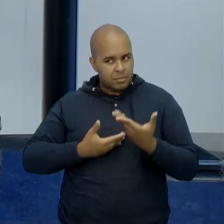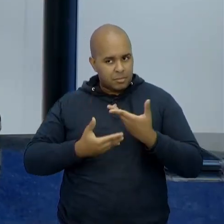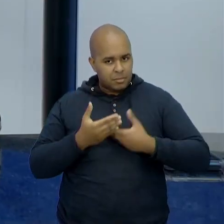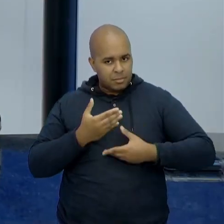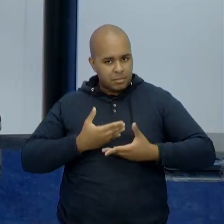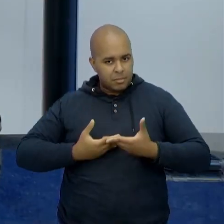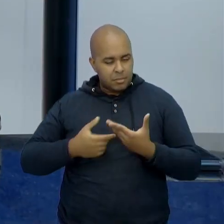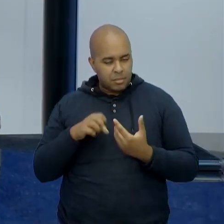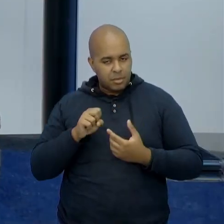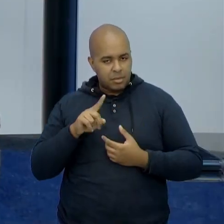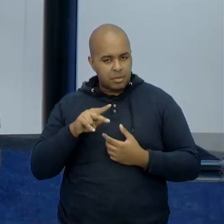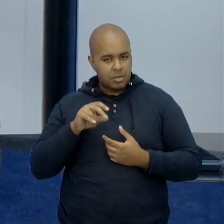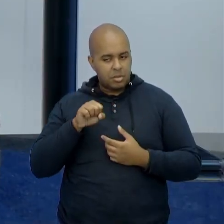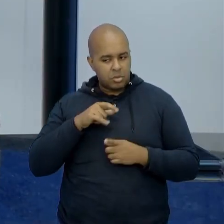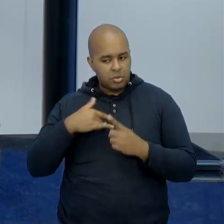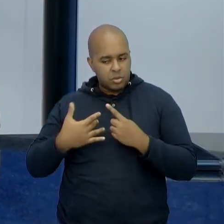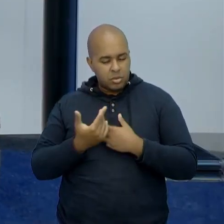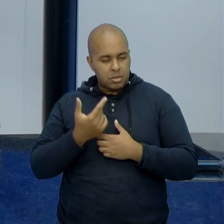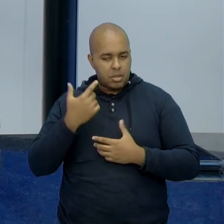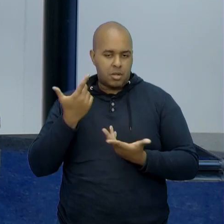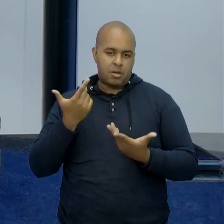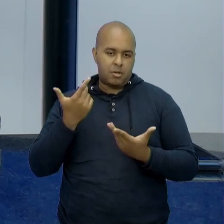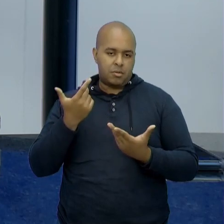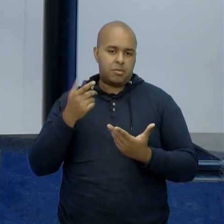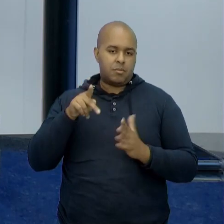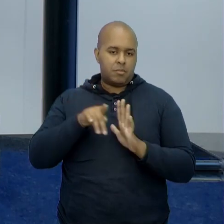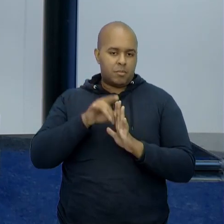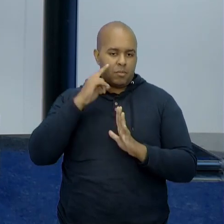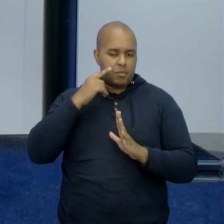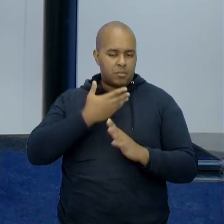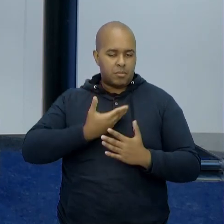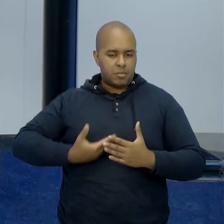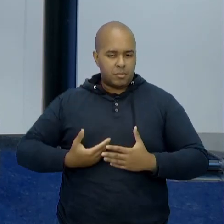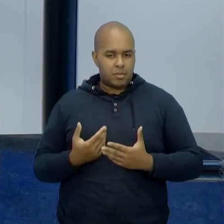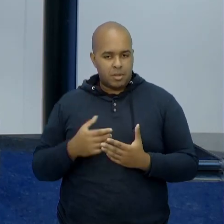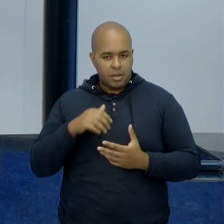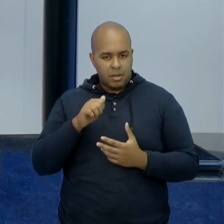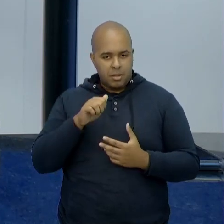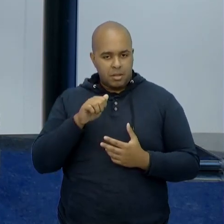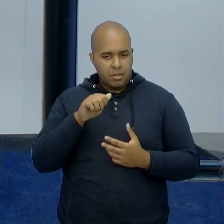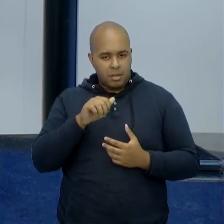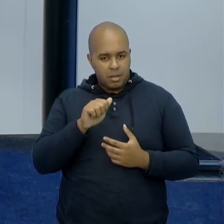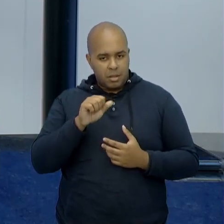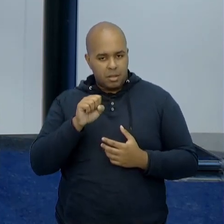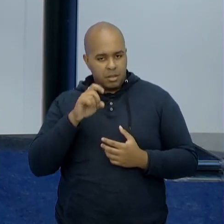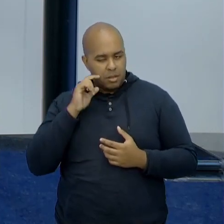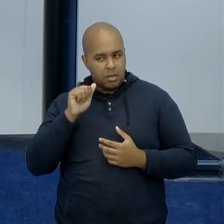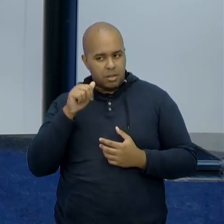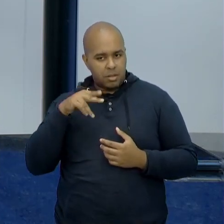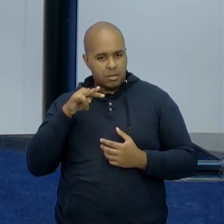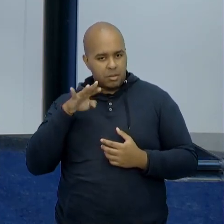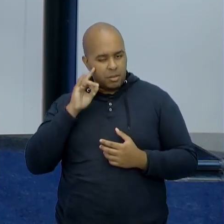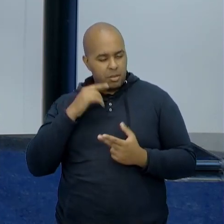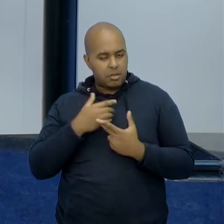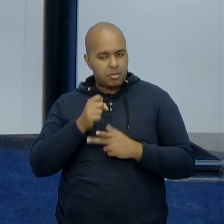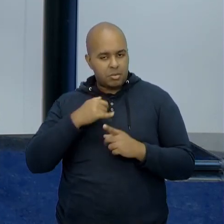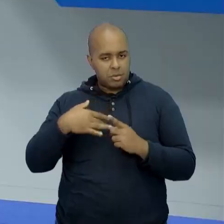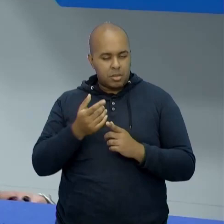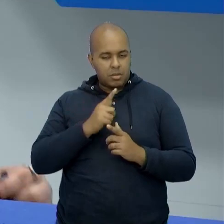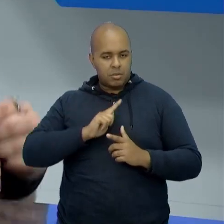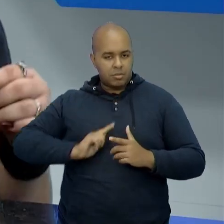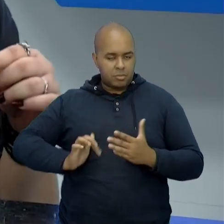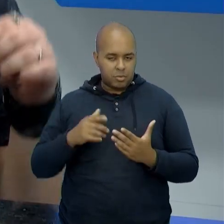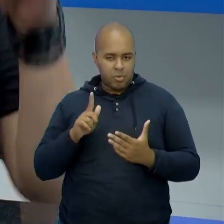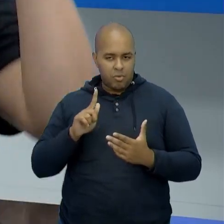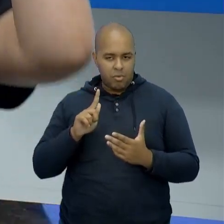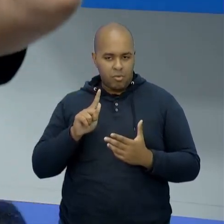Governance, mas a gente pode usar em português também, aqui não é muito usual. ASG, Ambiental, Social e Governança.